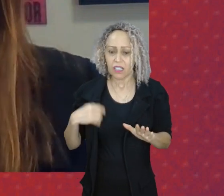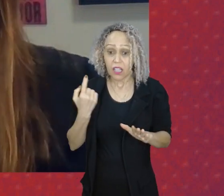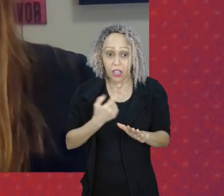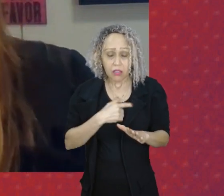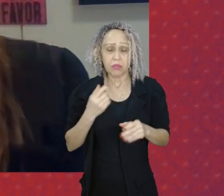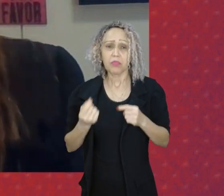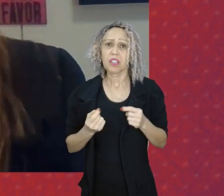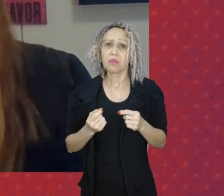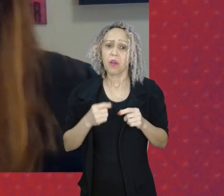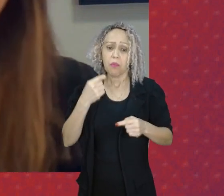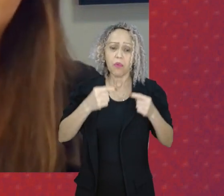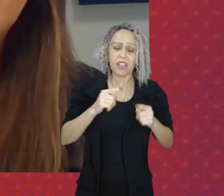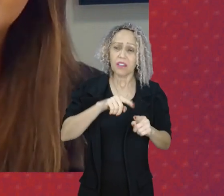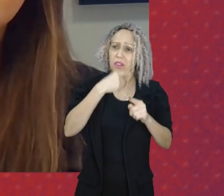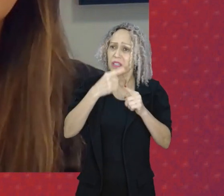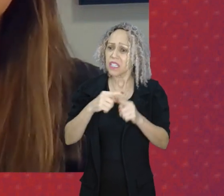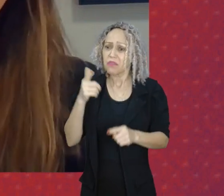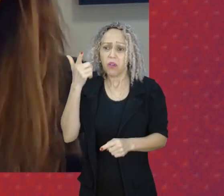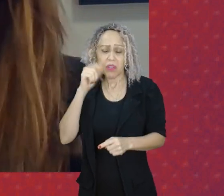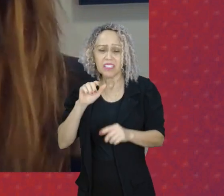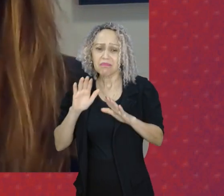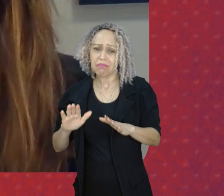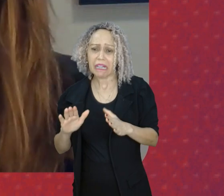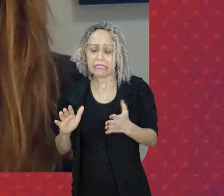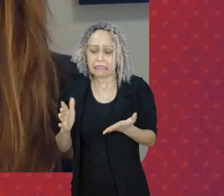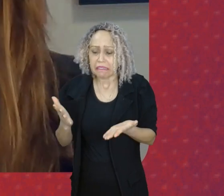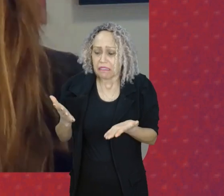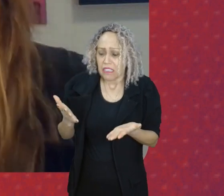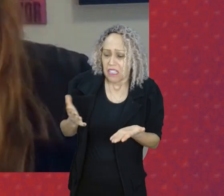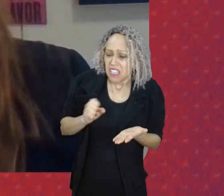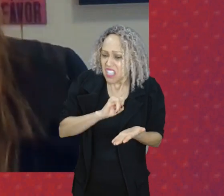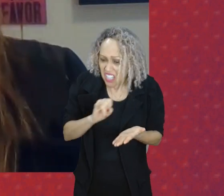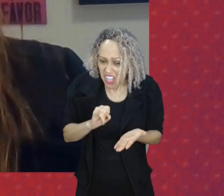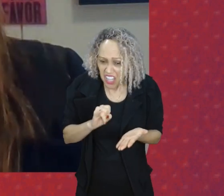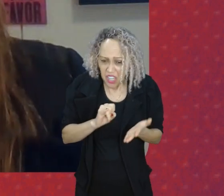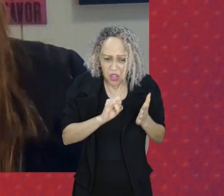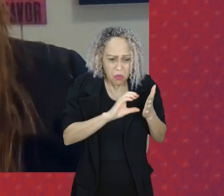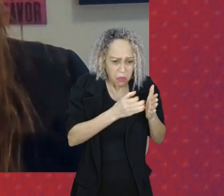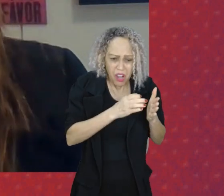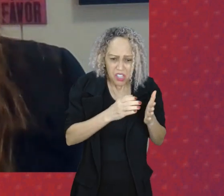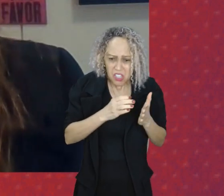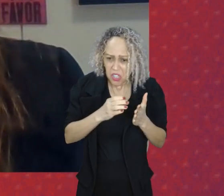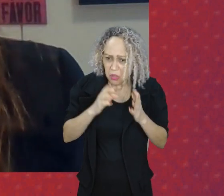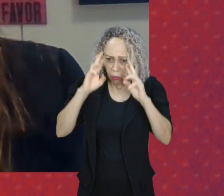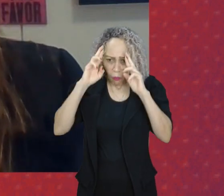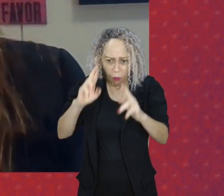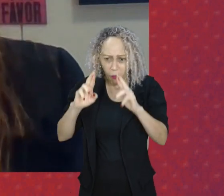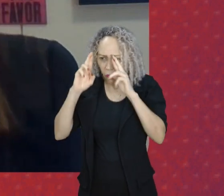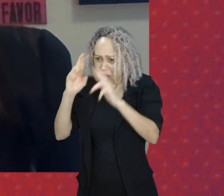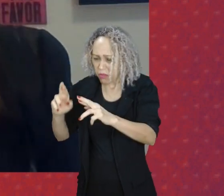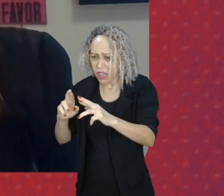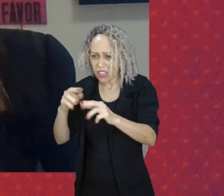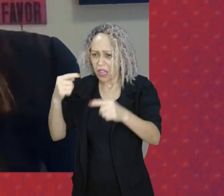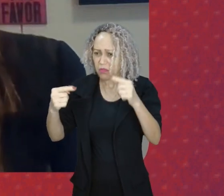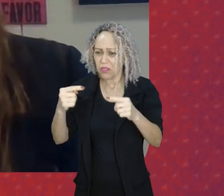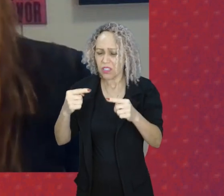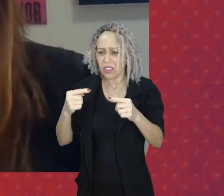afirmativas, mas as sanções não são aplicadas porque aqueles que descumprem com as políticas afirmativas